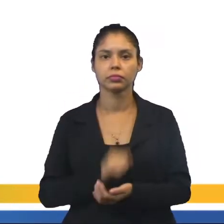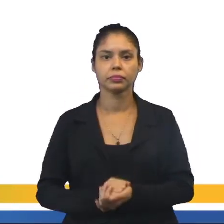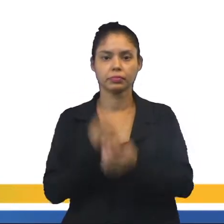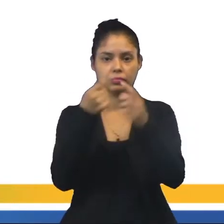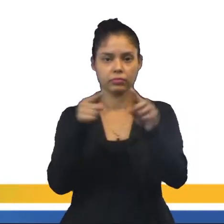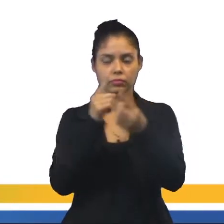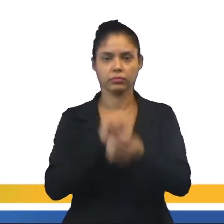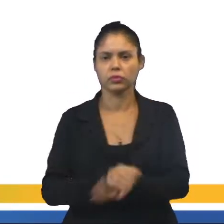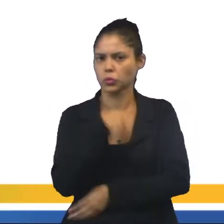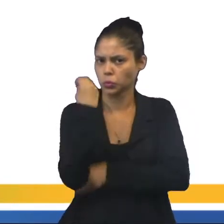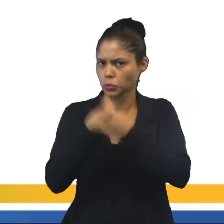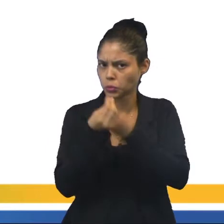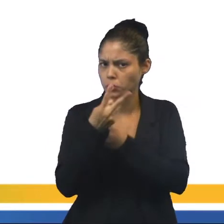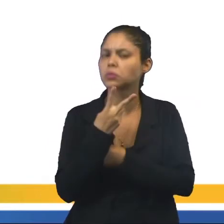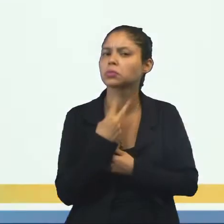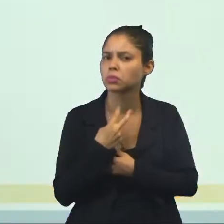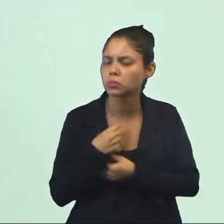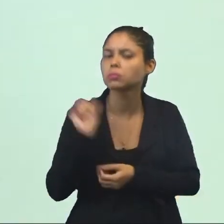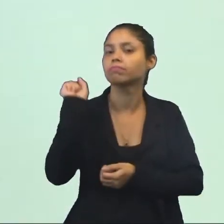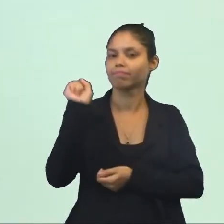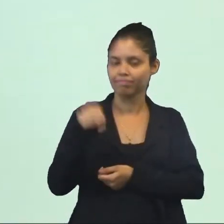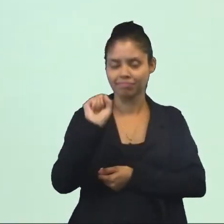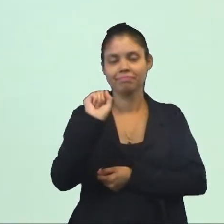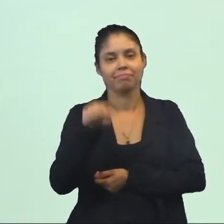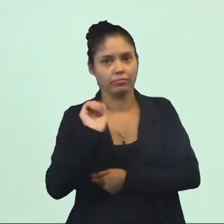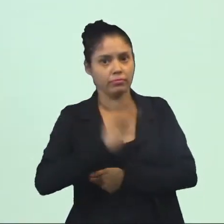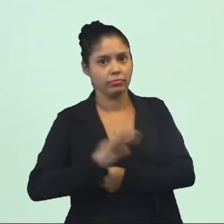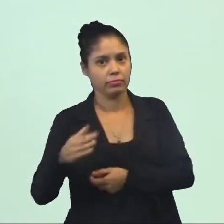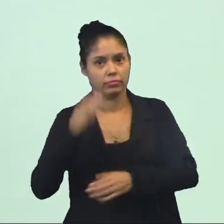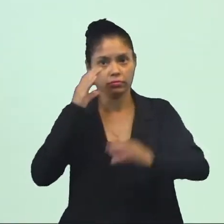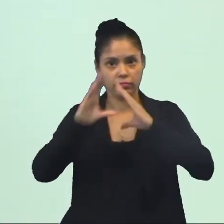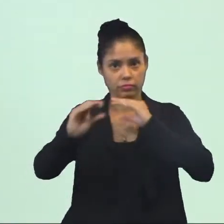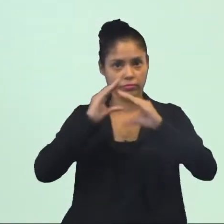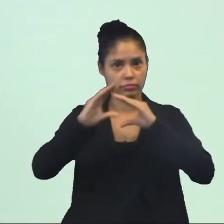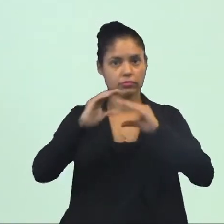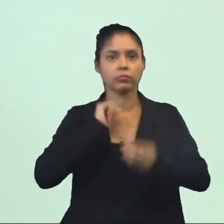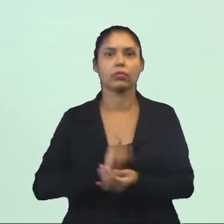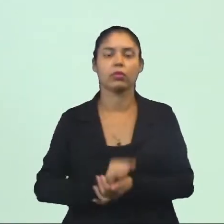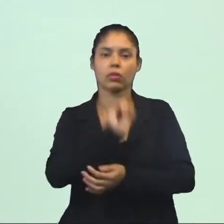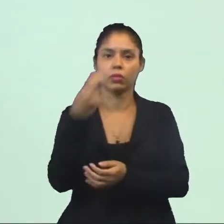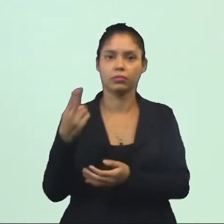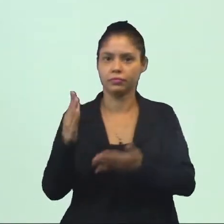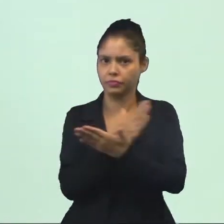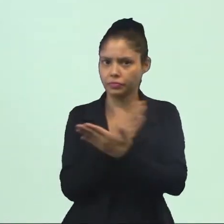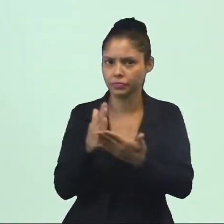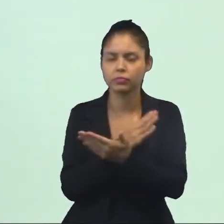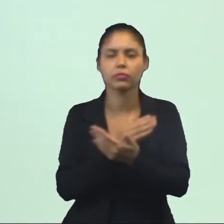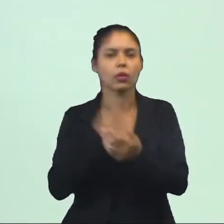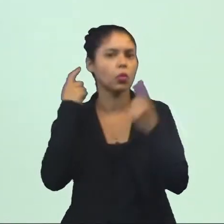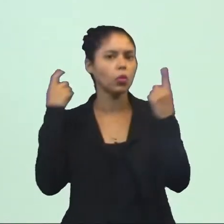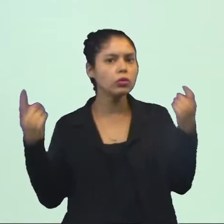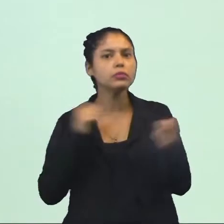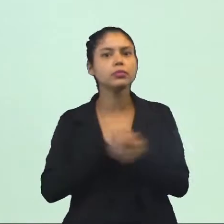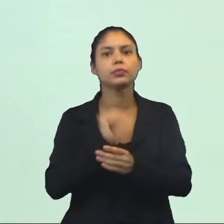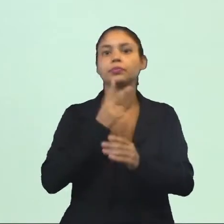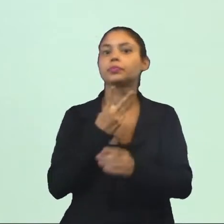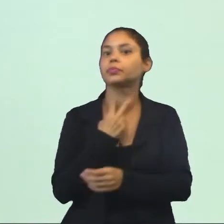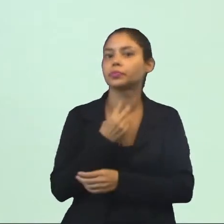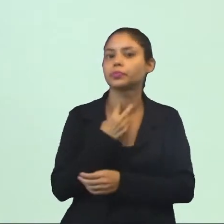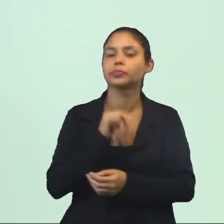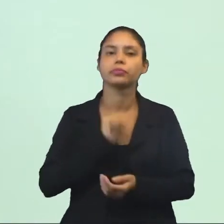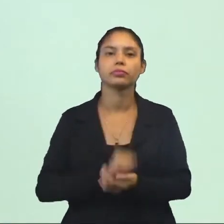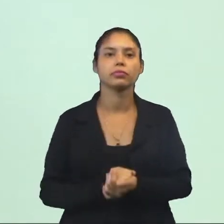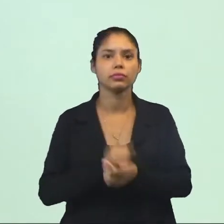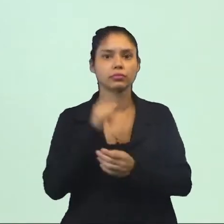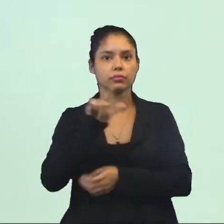através da voz Sim quando você canta ou faz qualquer Son com a voz